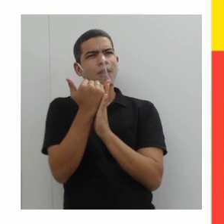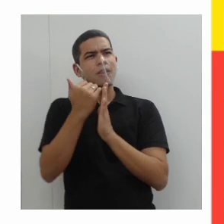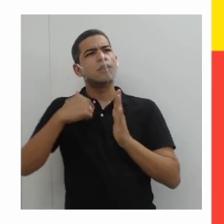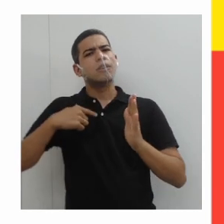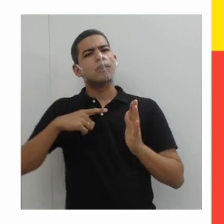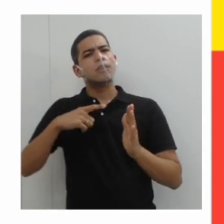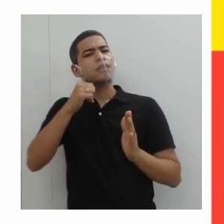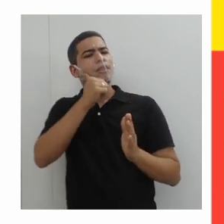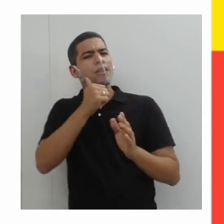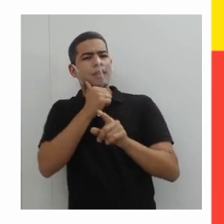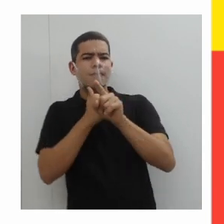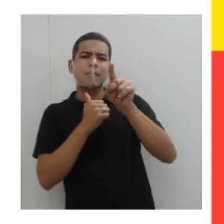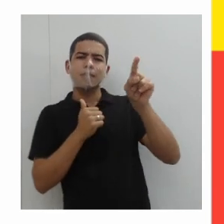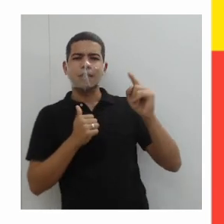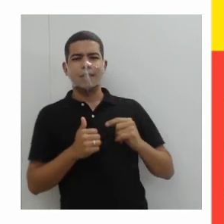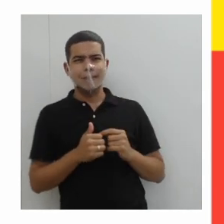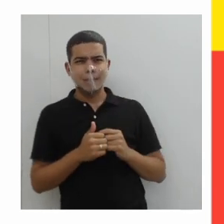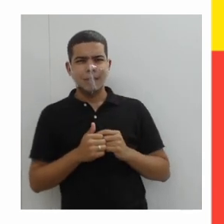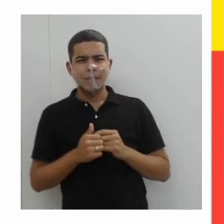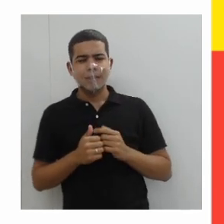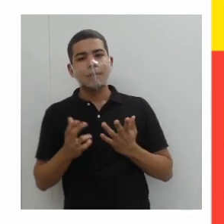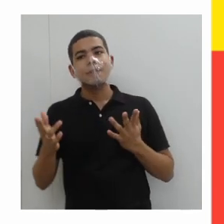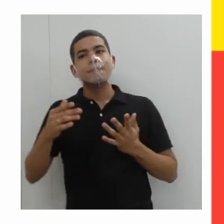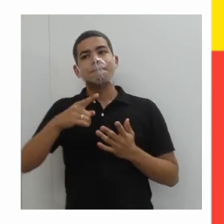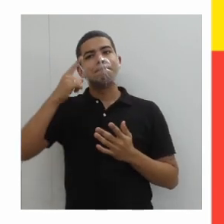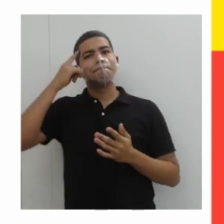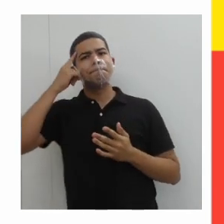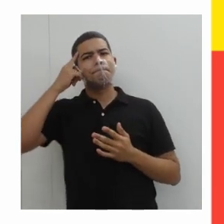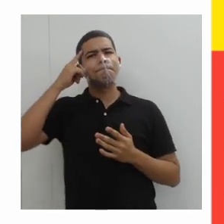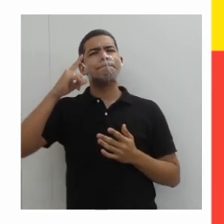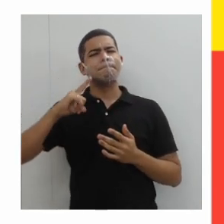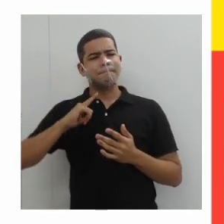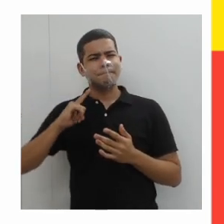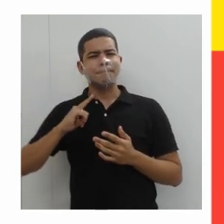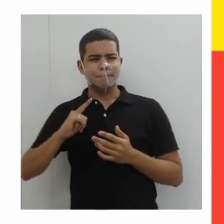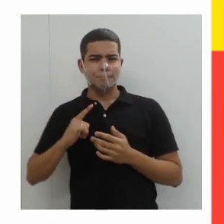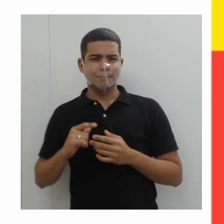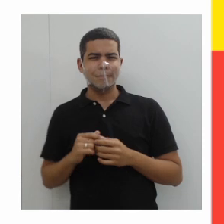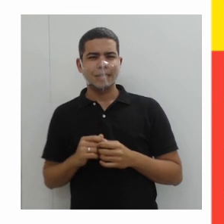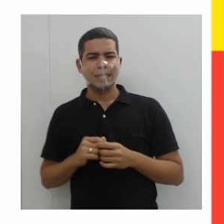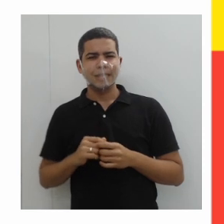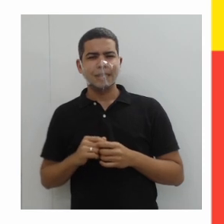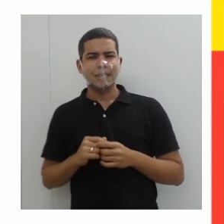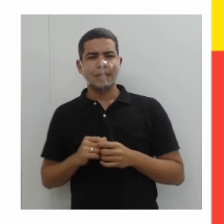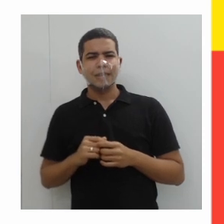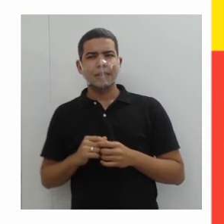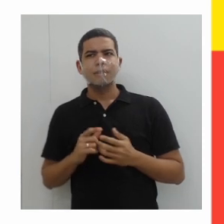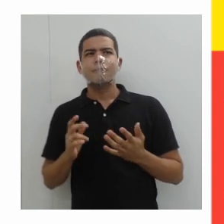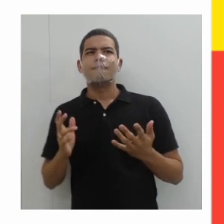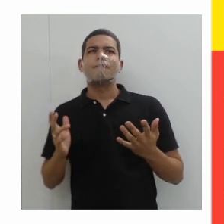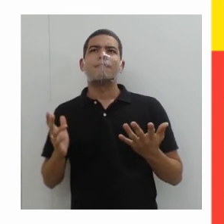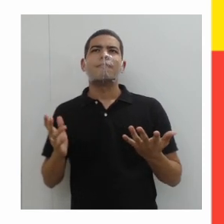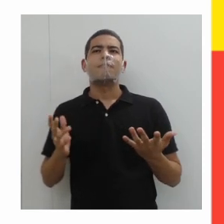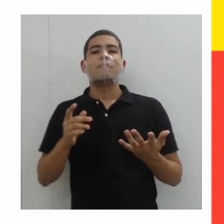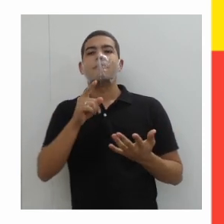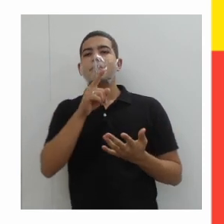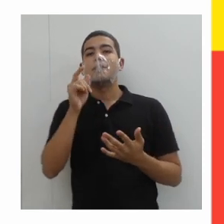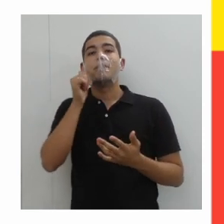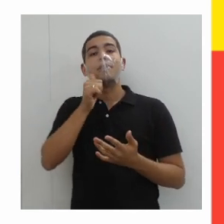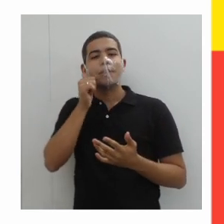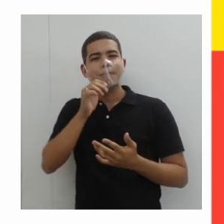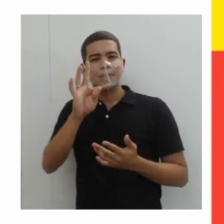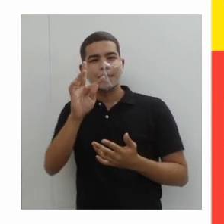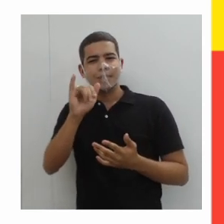mulheres cisgêneras. Então tá aí a grande questão e que a gente baseia isso num exemplo de preconceito mesmo, né? A Tiffany, ela